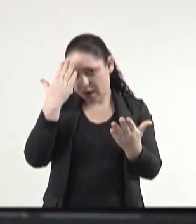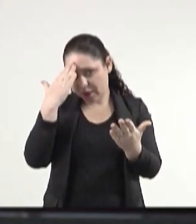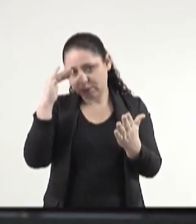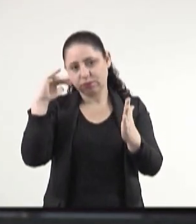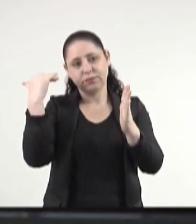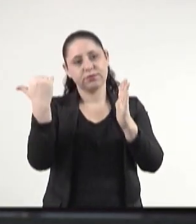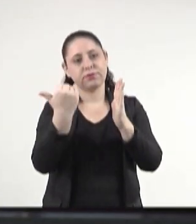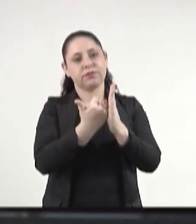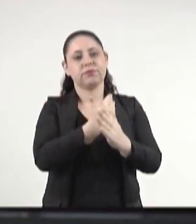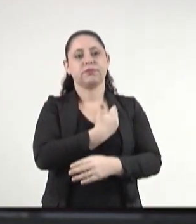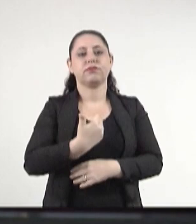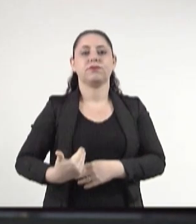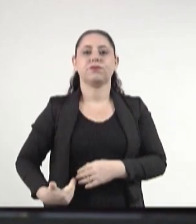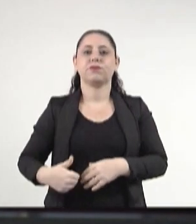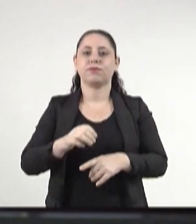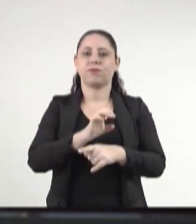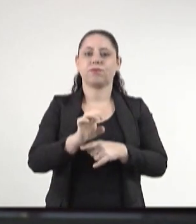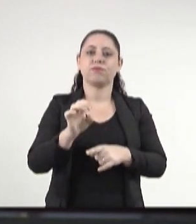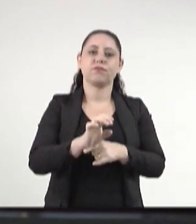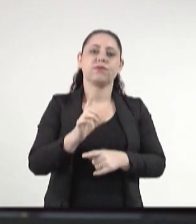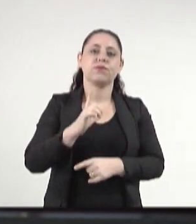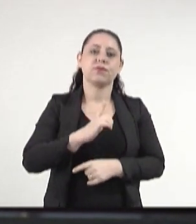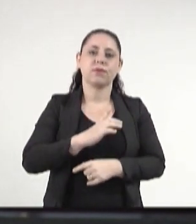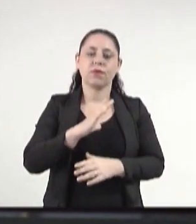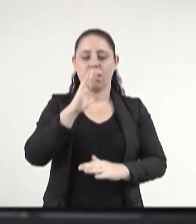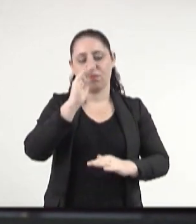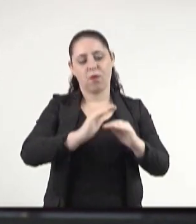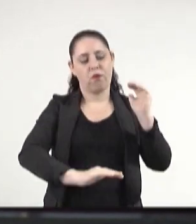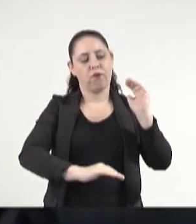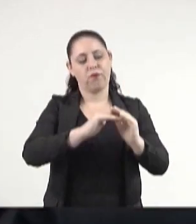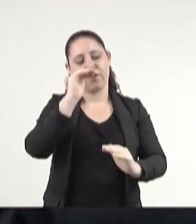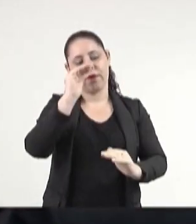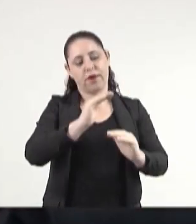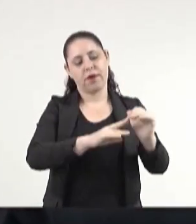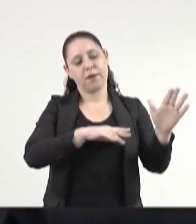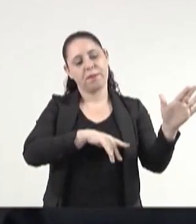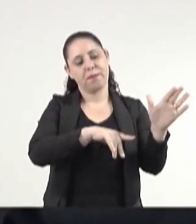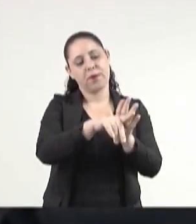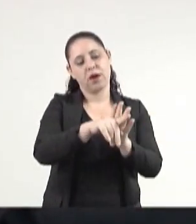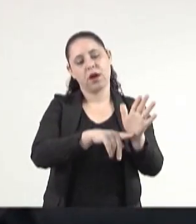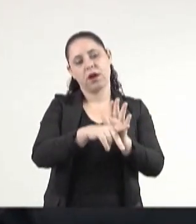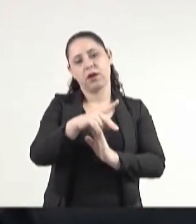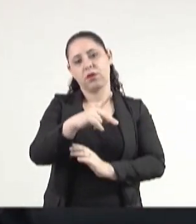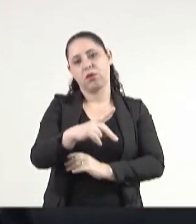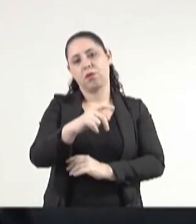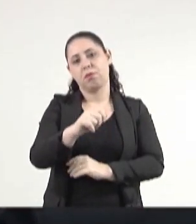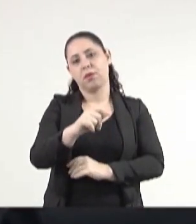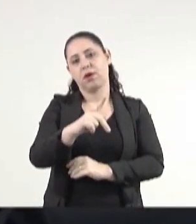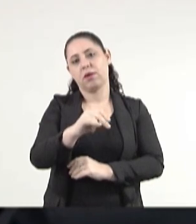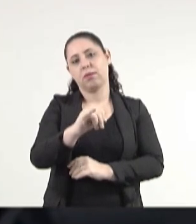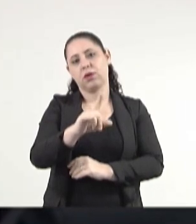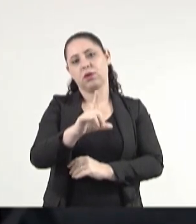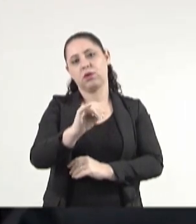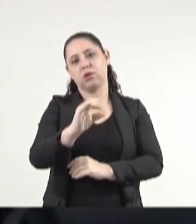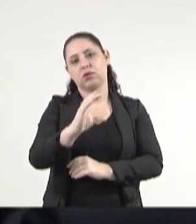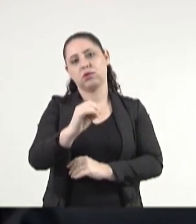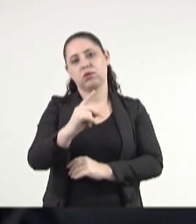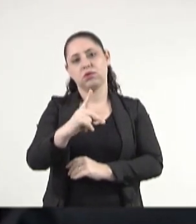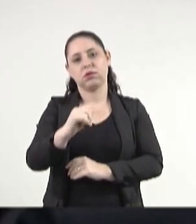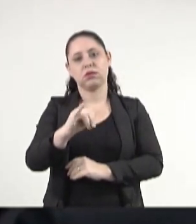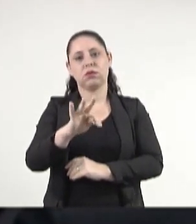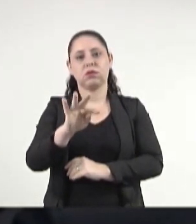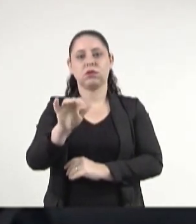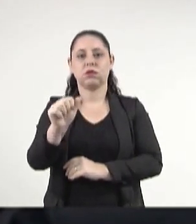reconhecimento que o governo de Mato Grosso do Sul tem com a profissão do perito papiloscopista, reconhecendo que